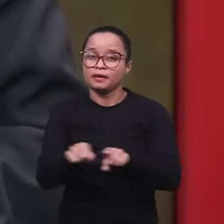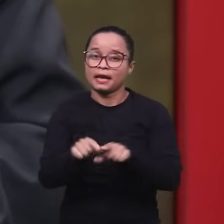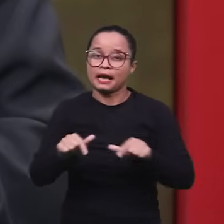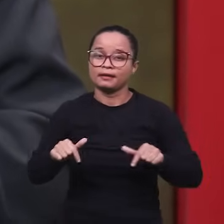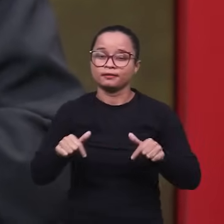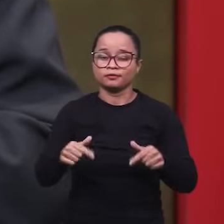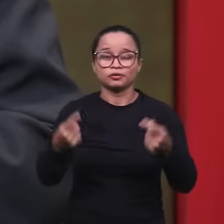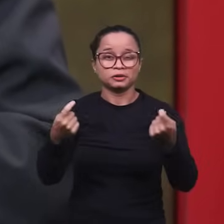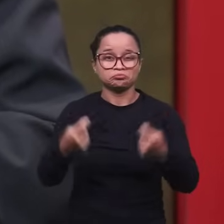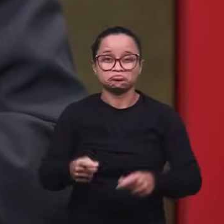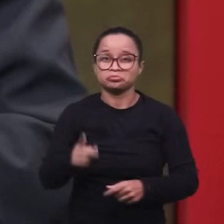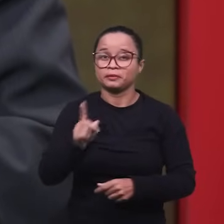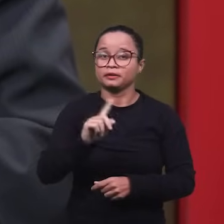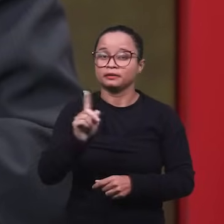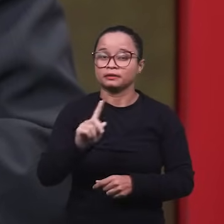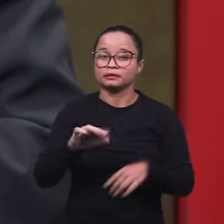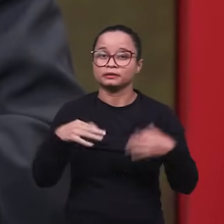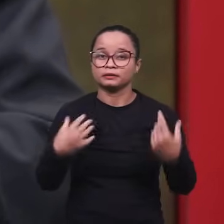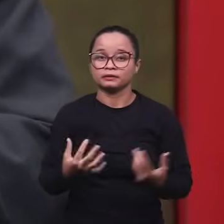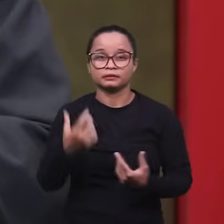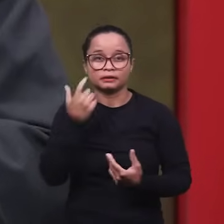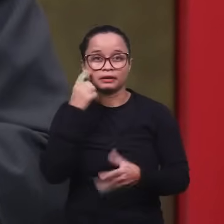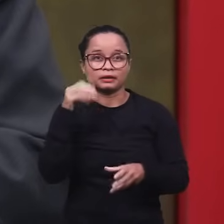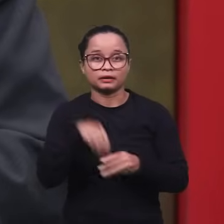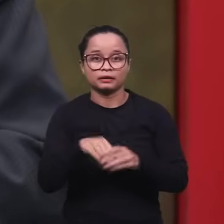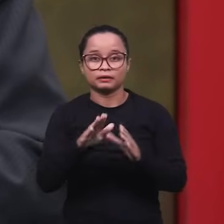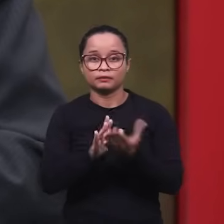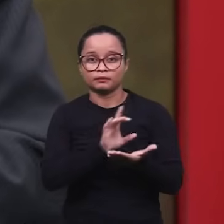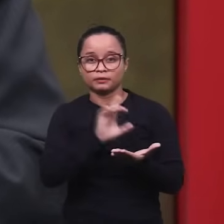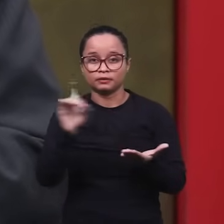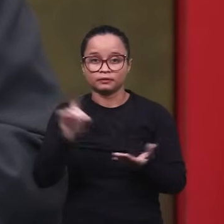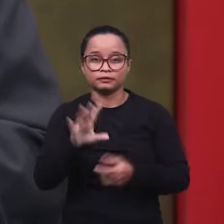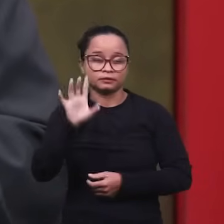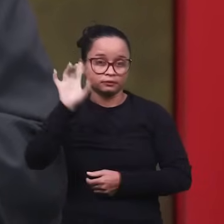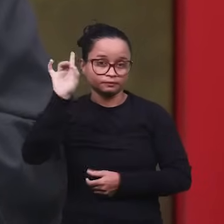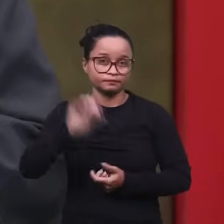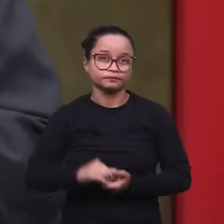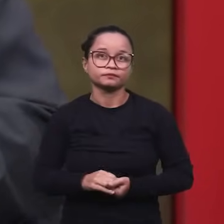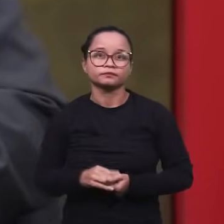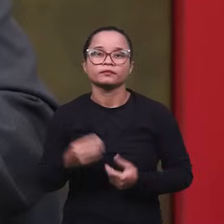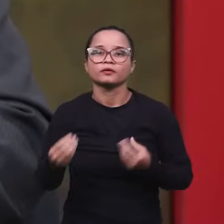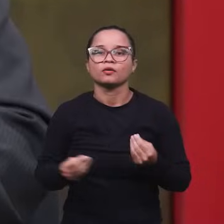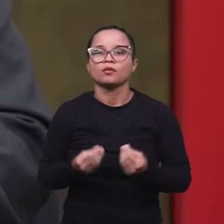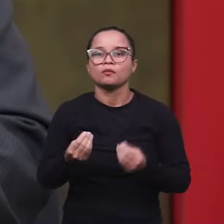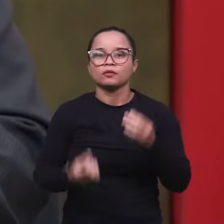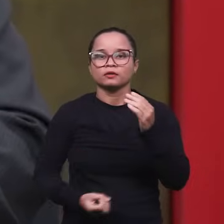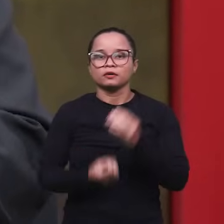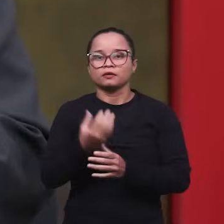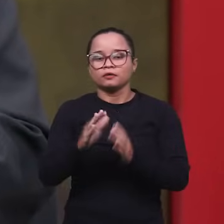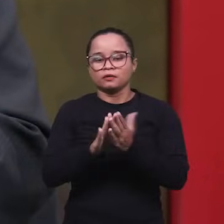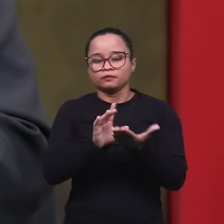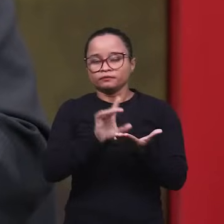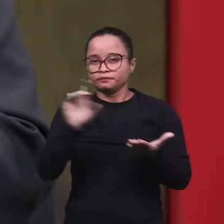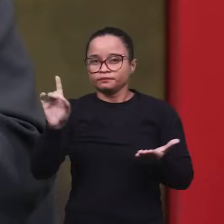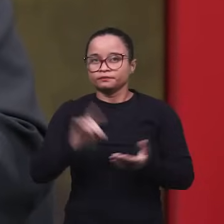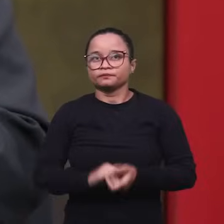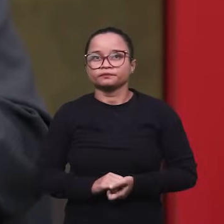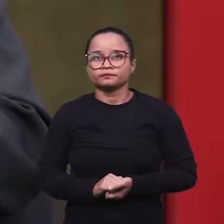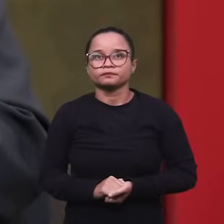fazer, né? Aquilo que está na palavra, e Deus, como autor da palavra,